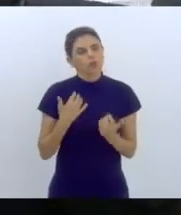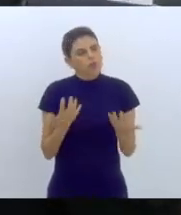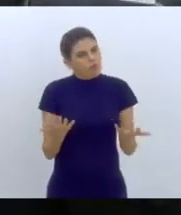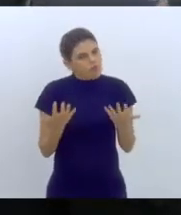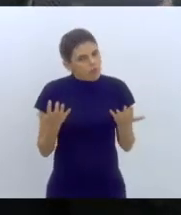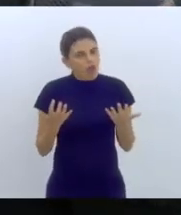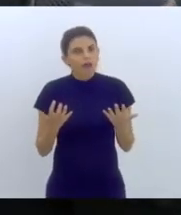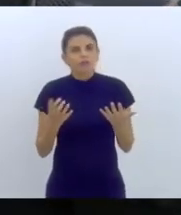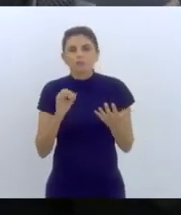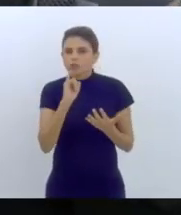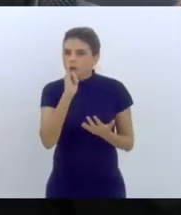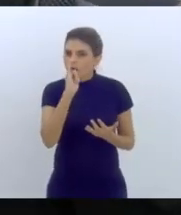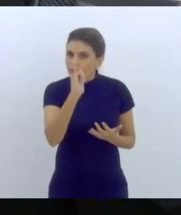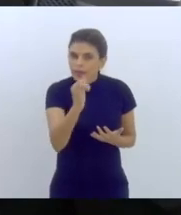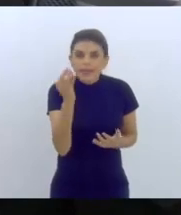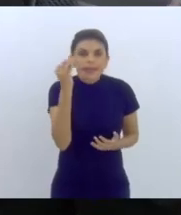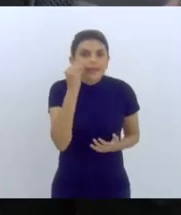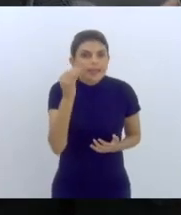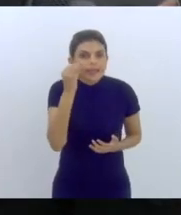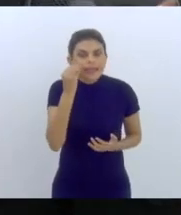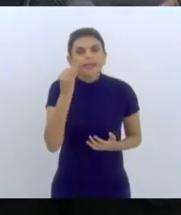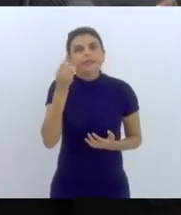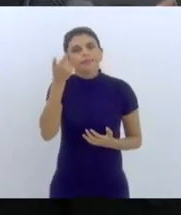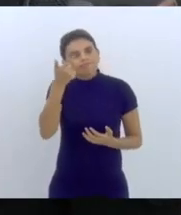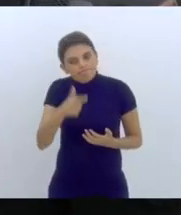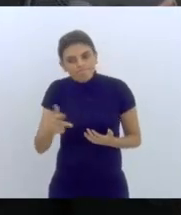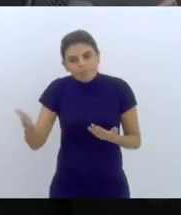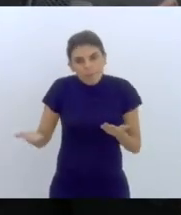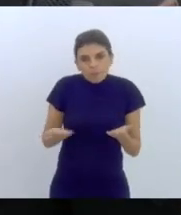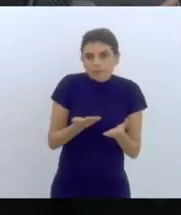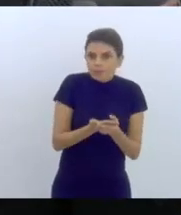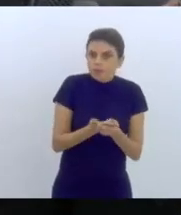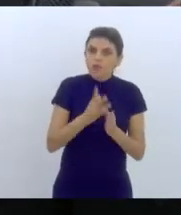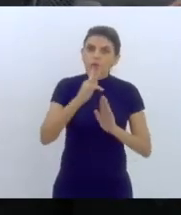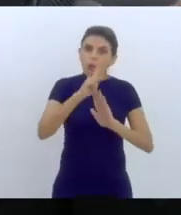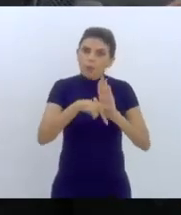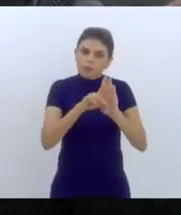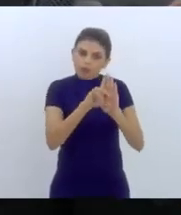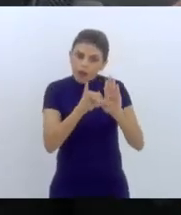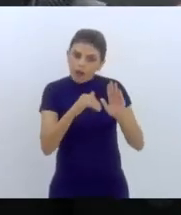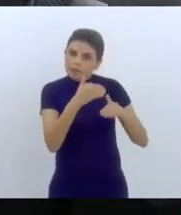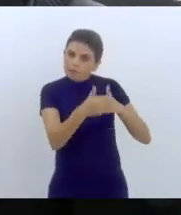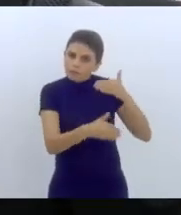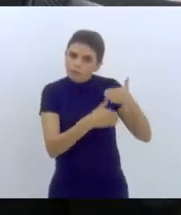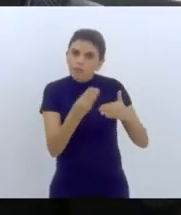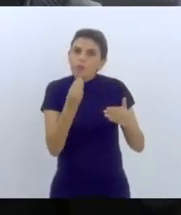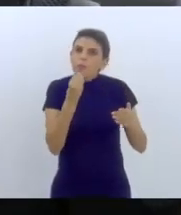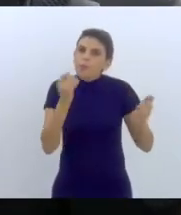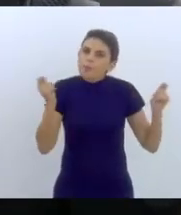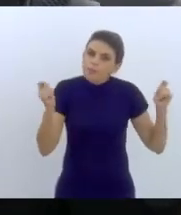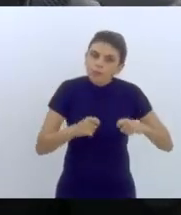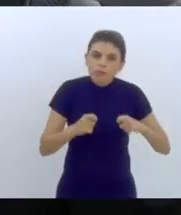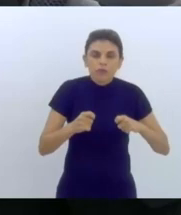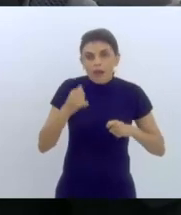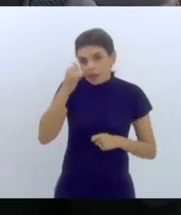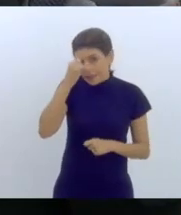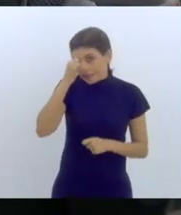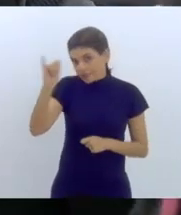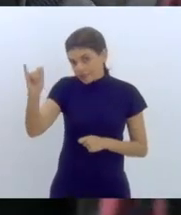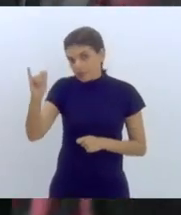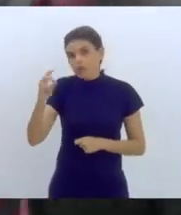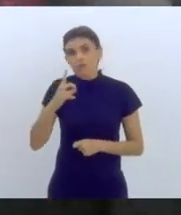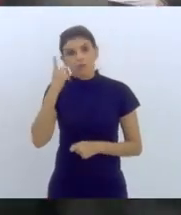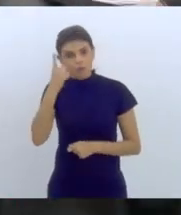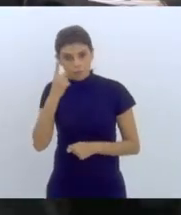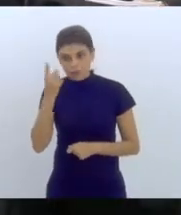a ideia é tentar trazer os projetos à pauta o mais saneados possível para evitar, deputado